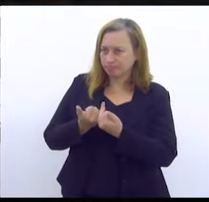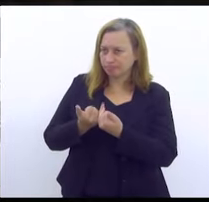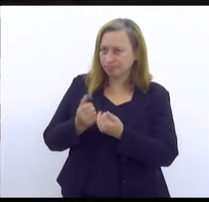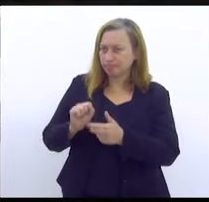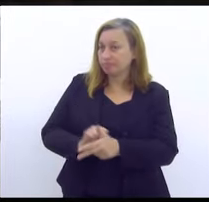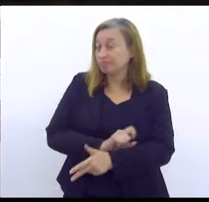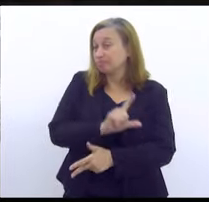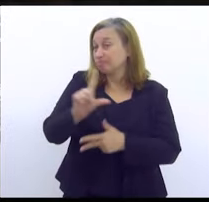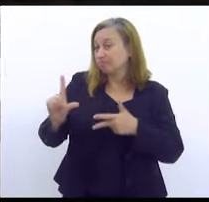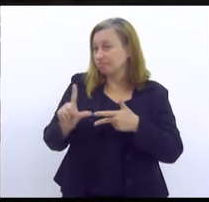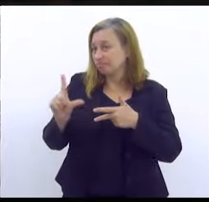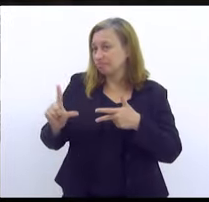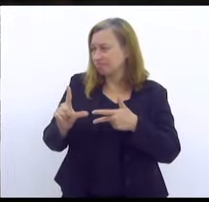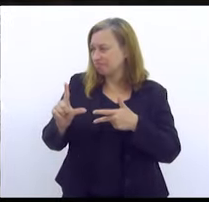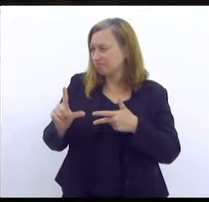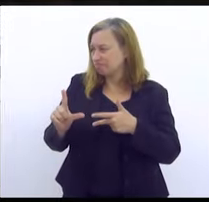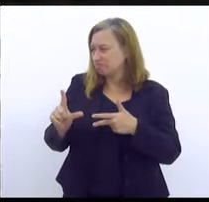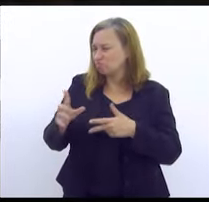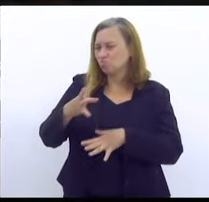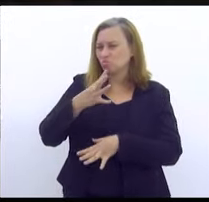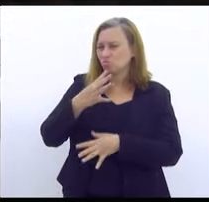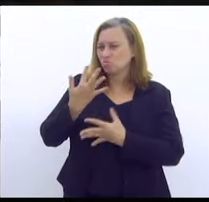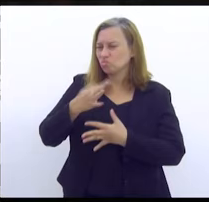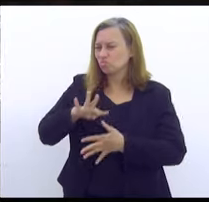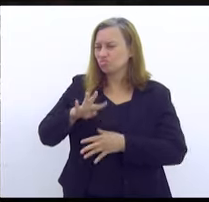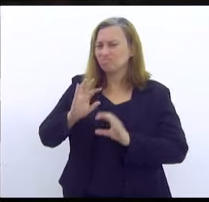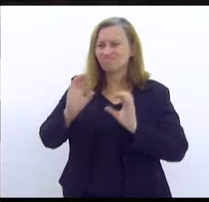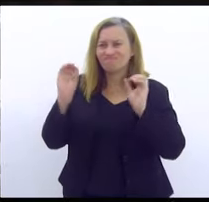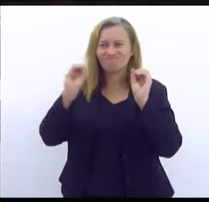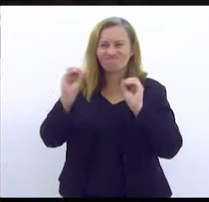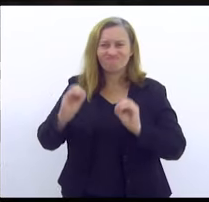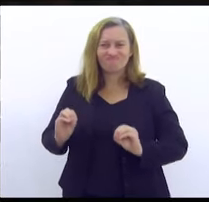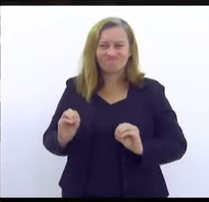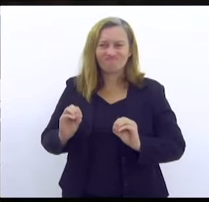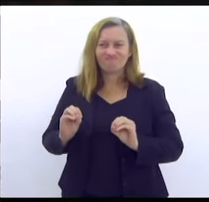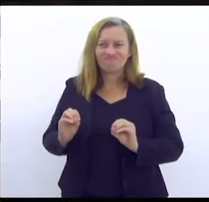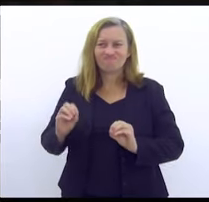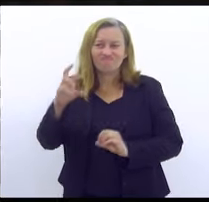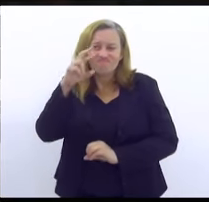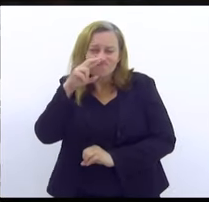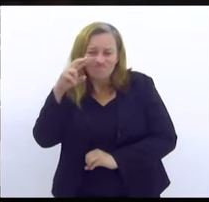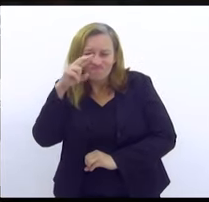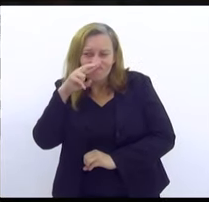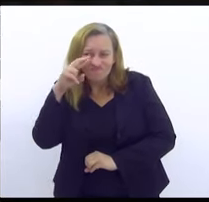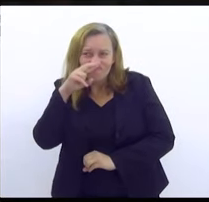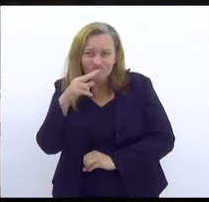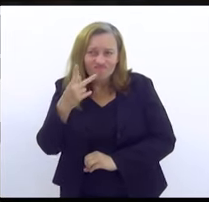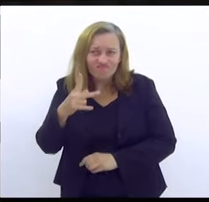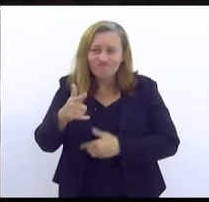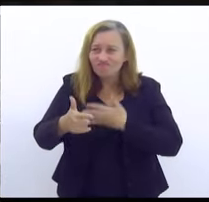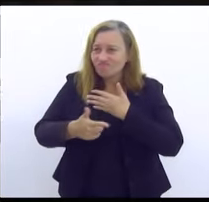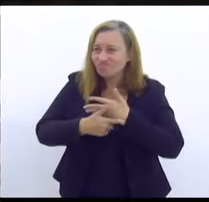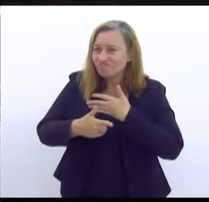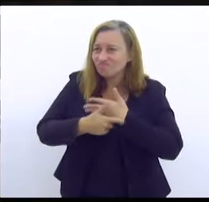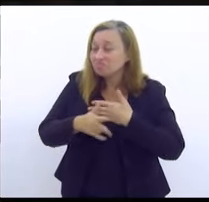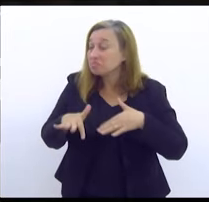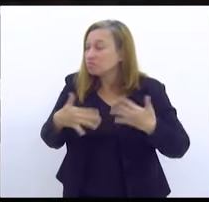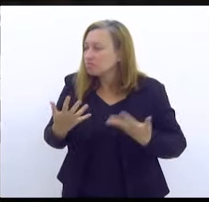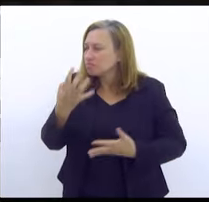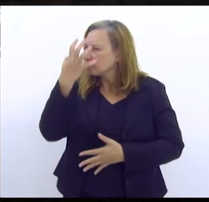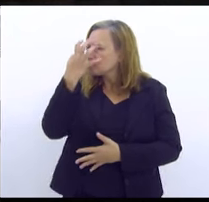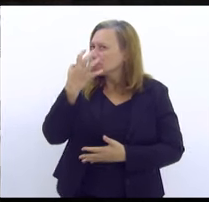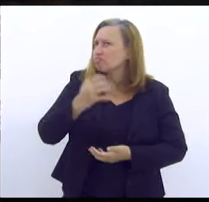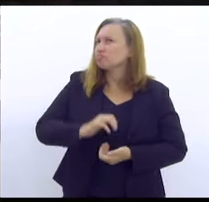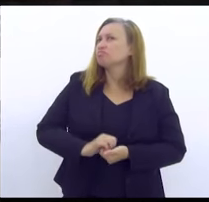Legislativo sequer reconhece o Poder Legislativo como fiscalizador da sua atuação. Então, é